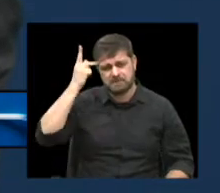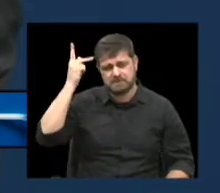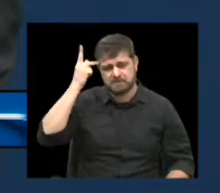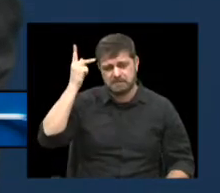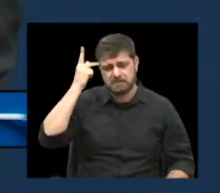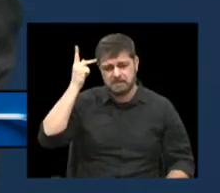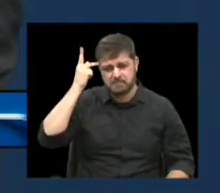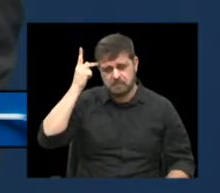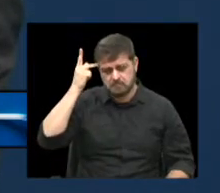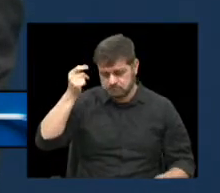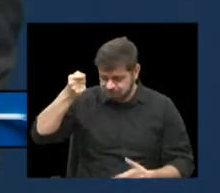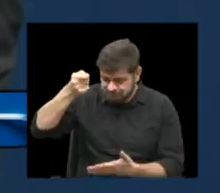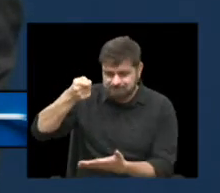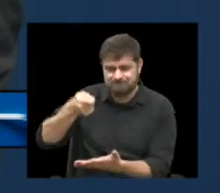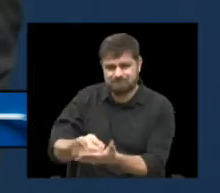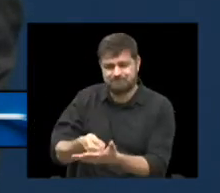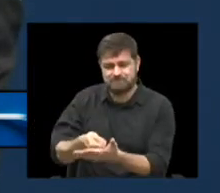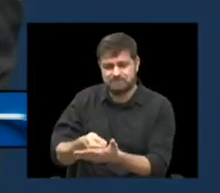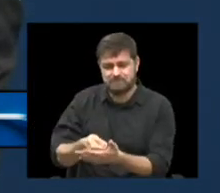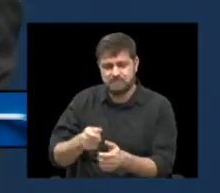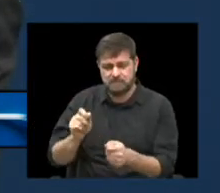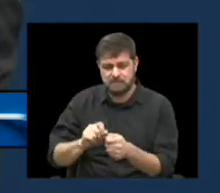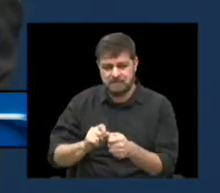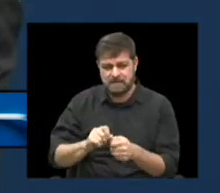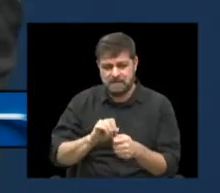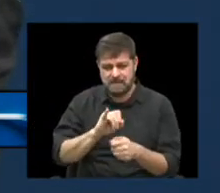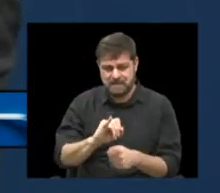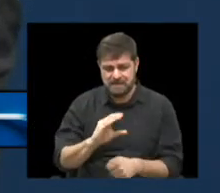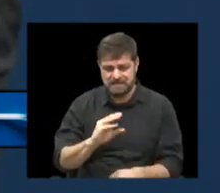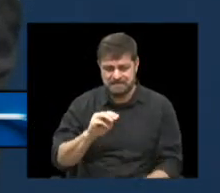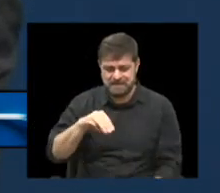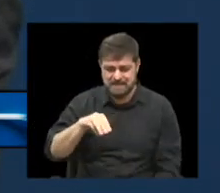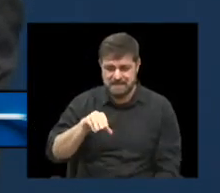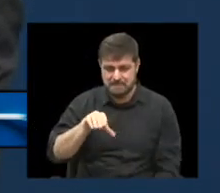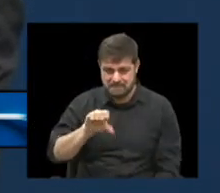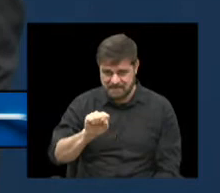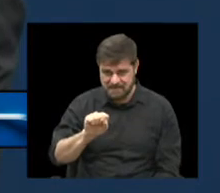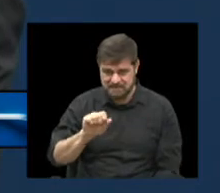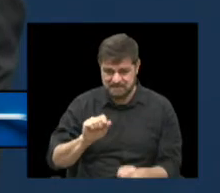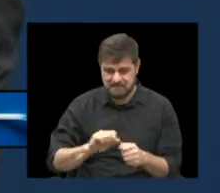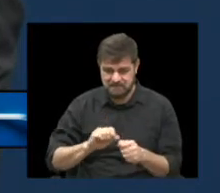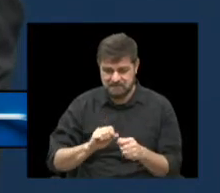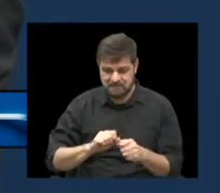para que determine a redução do ICMS sobre querosene na aviação.